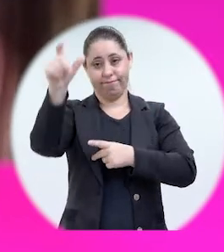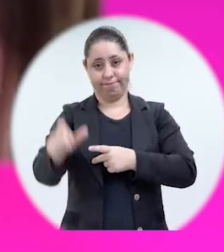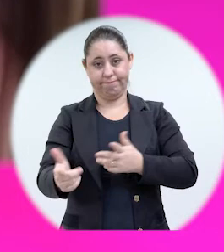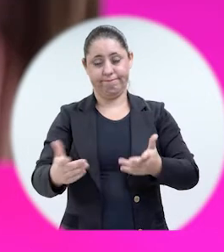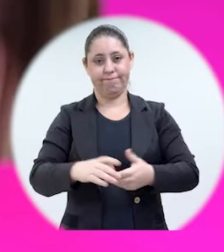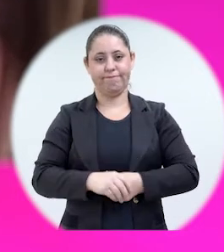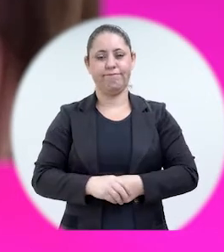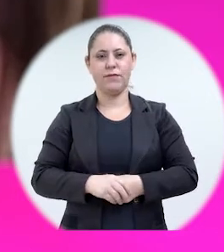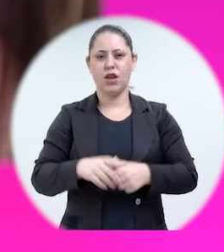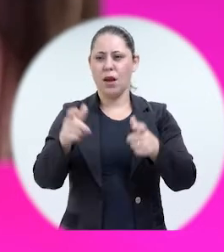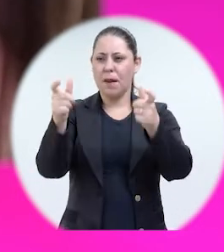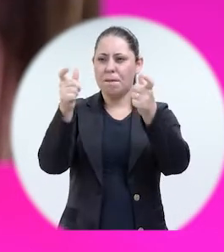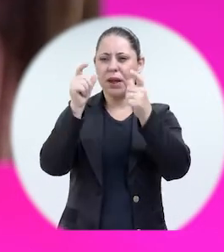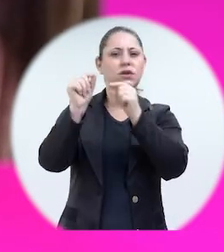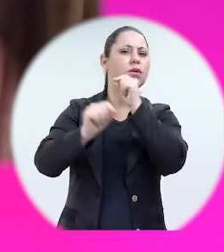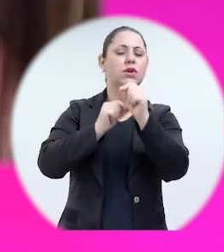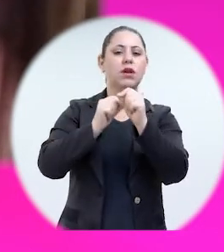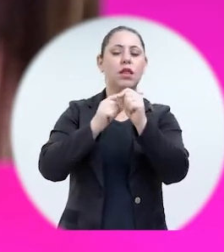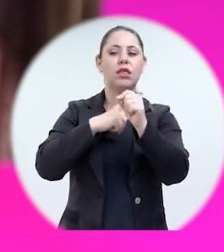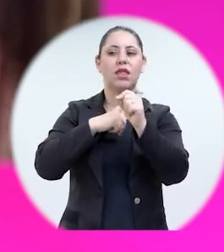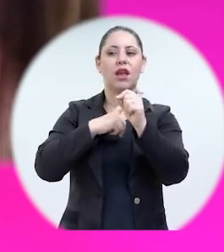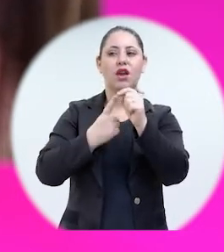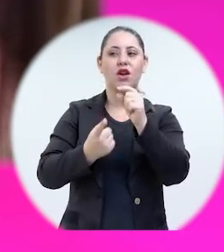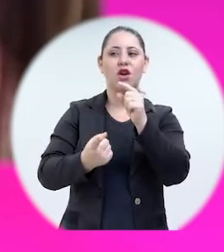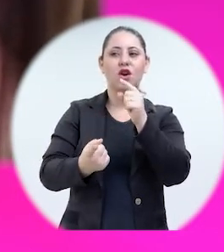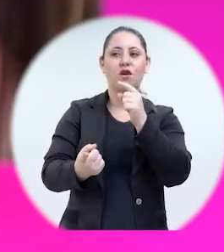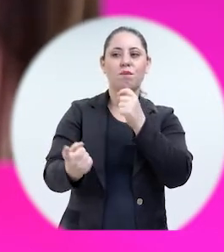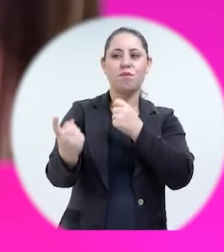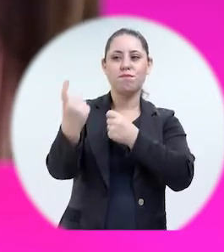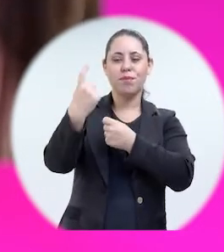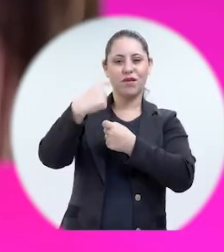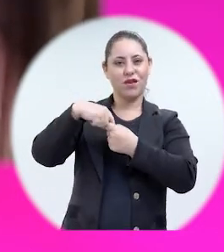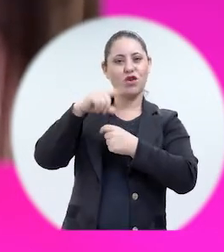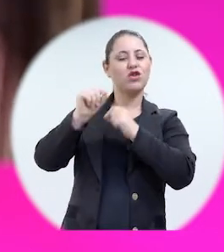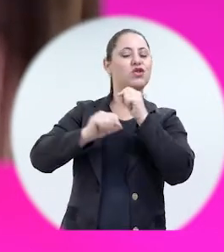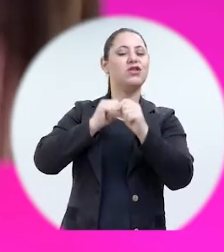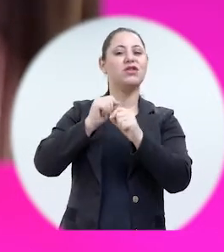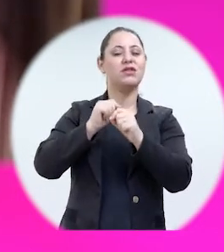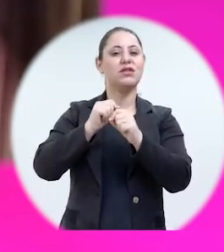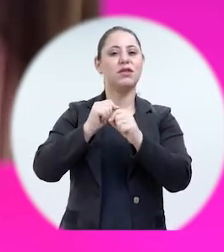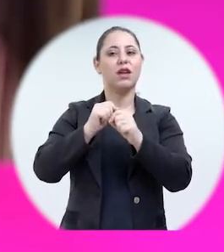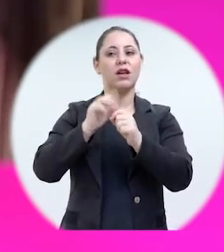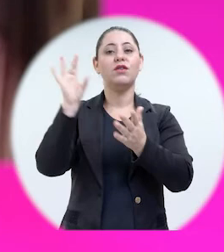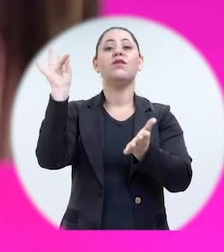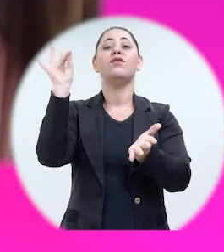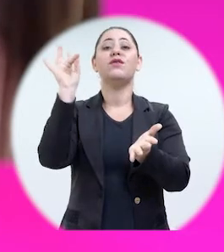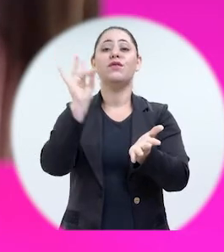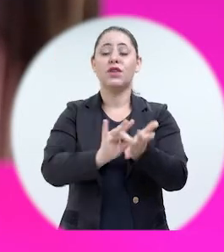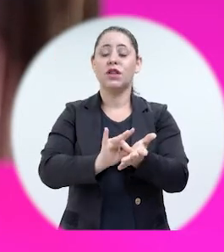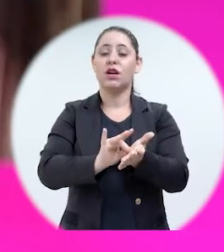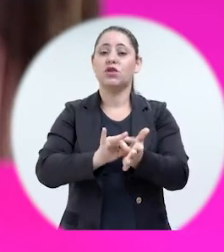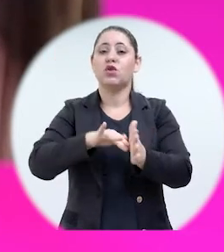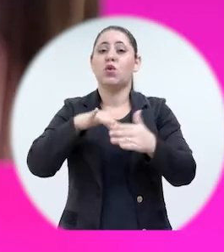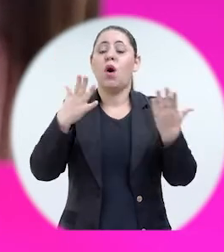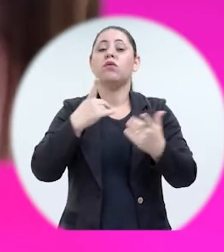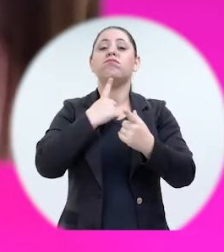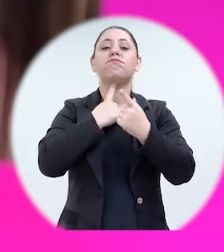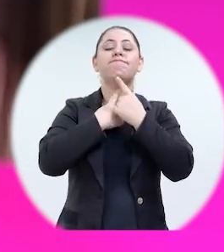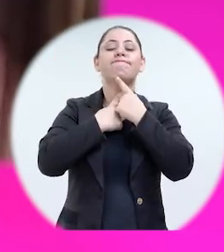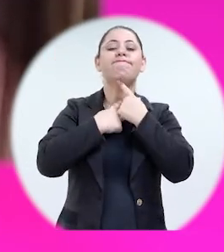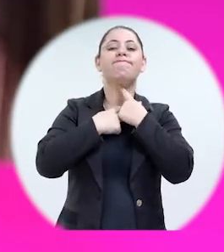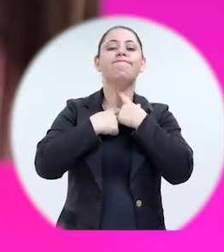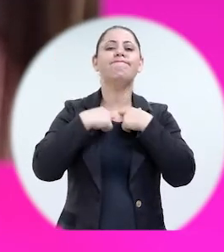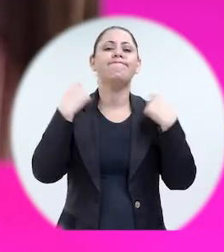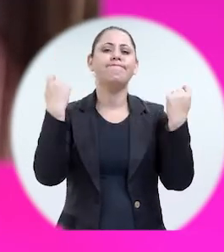para falar, né? Então, a gente percebe que há um retorno quando a gente escuta de verdade qual é